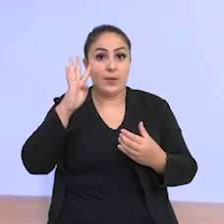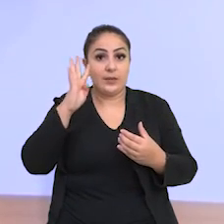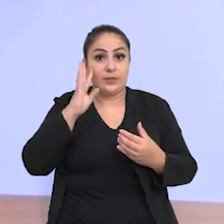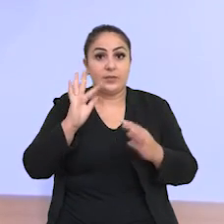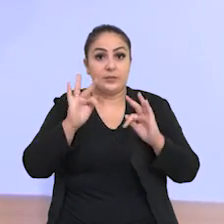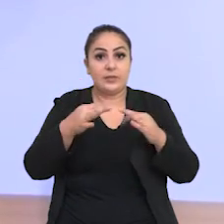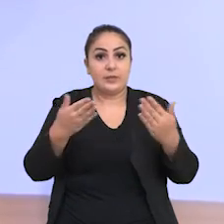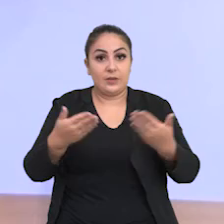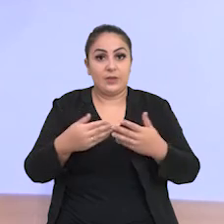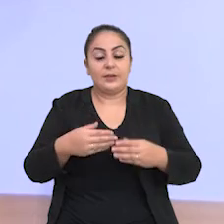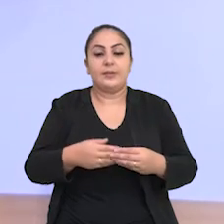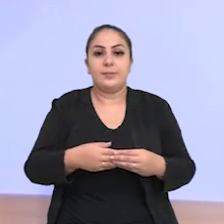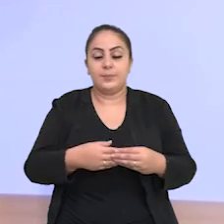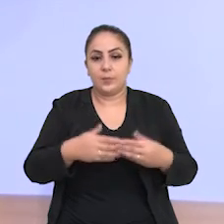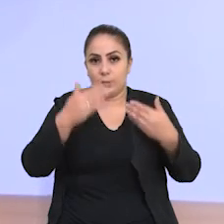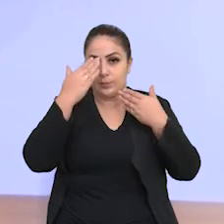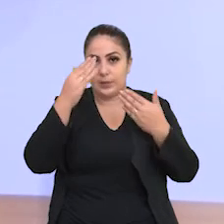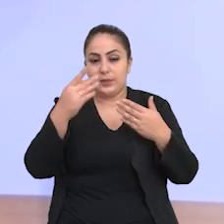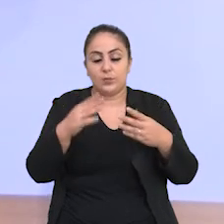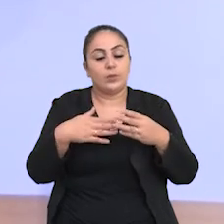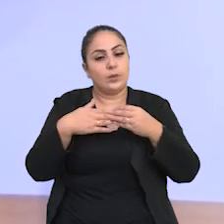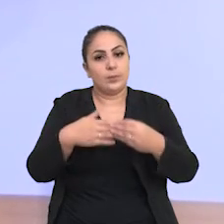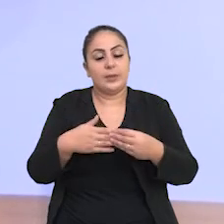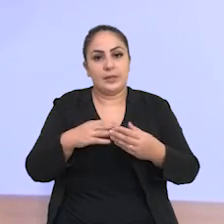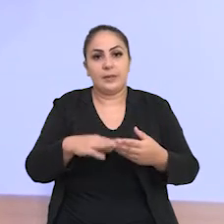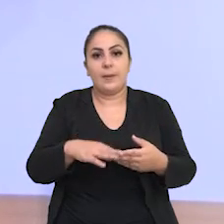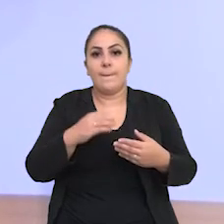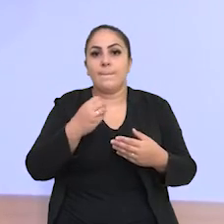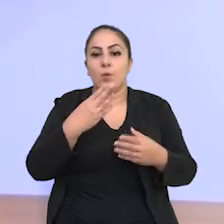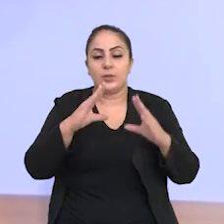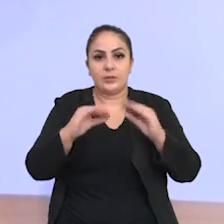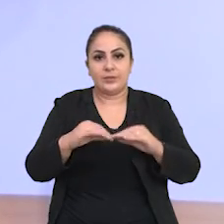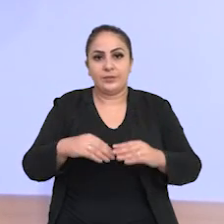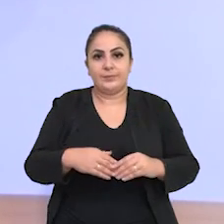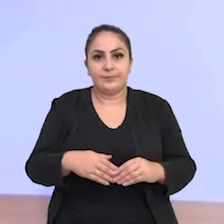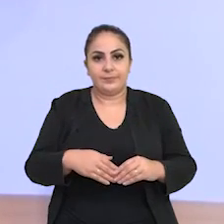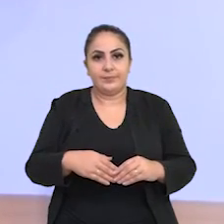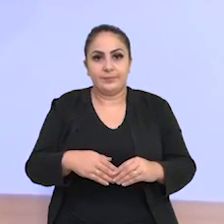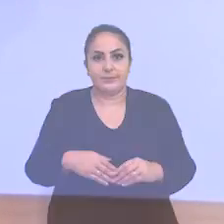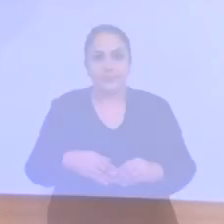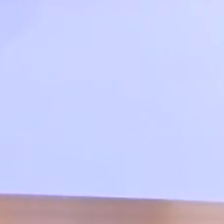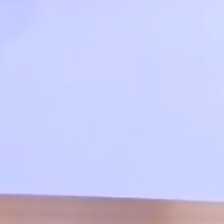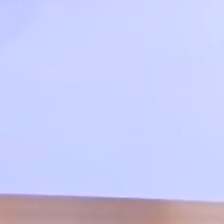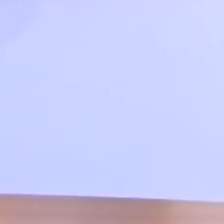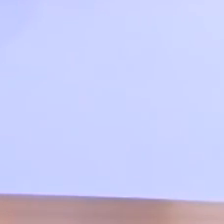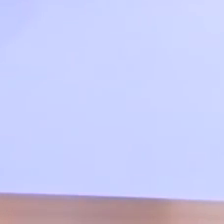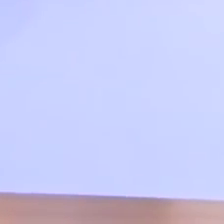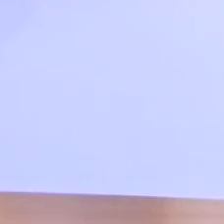quarta-feira termina aqui. Obrigada pela sua companhia e uma ótima noite.